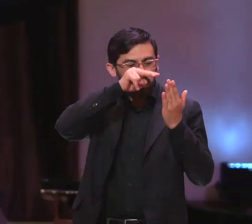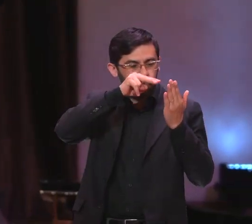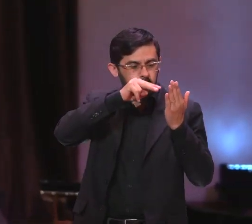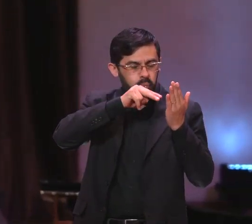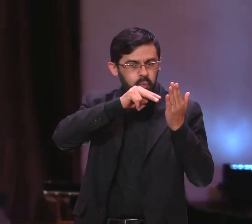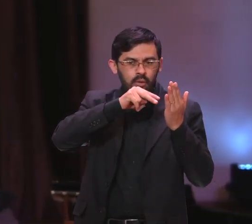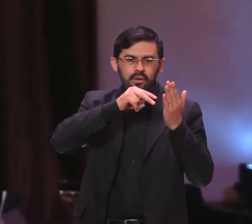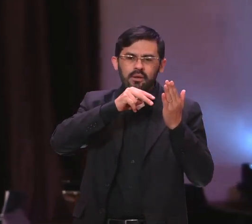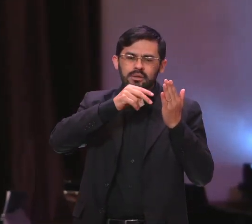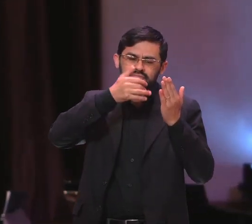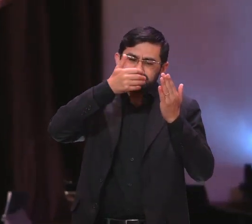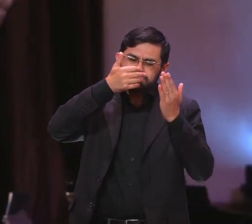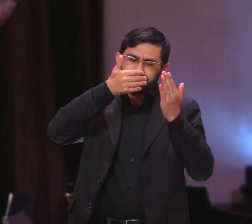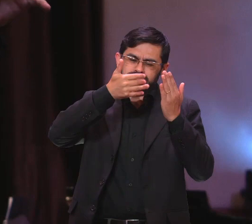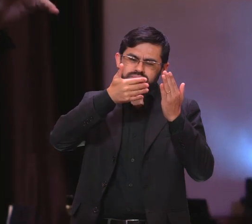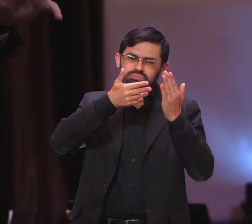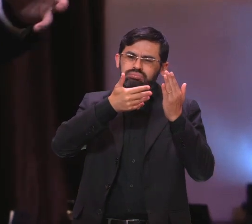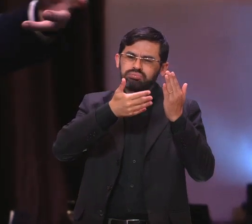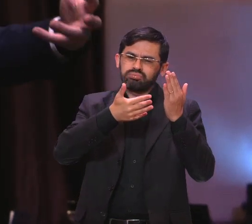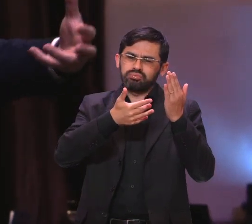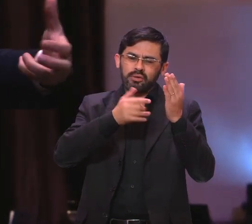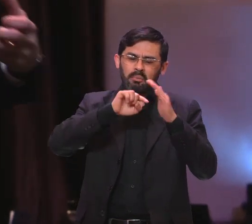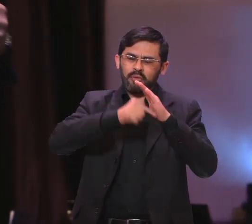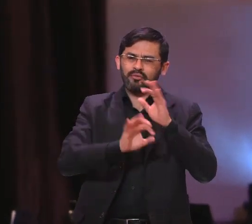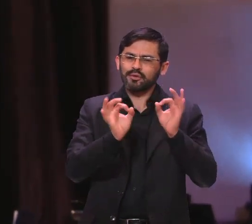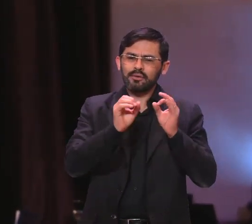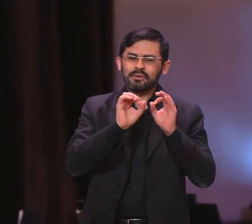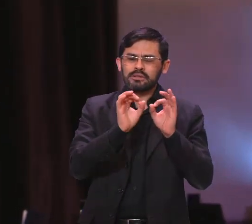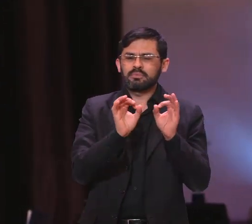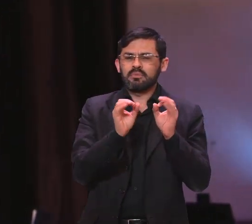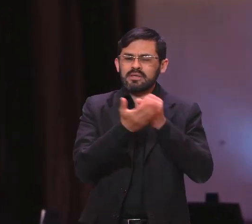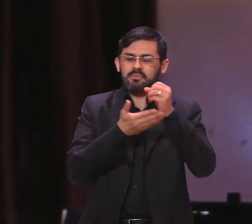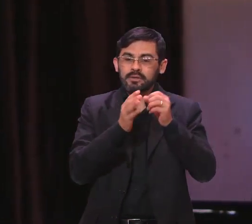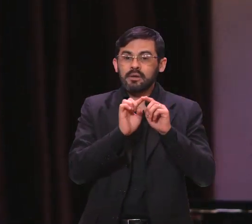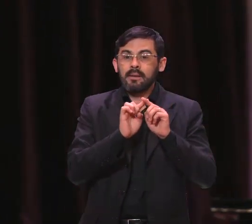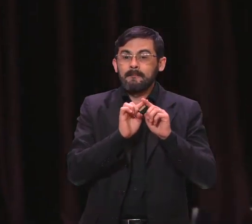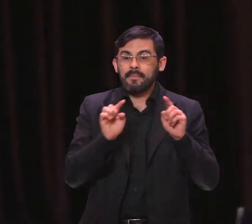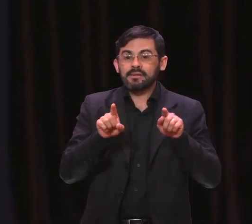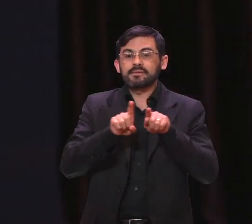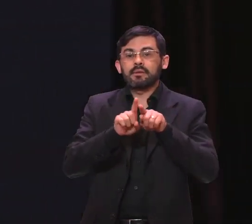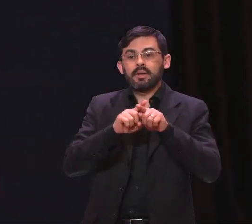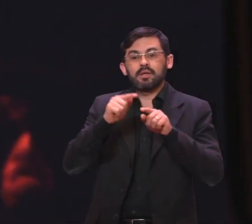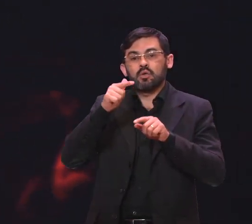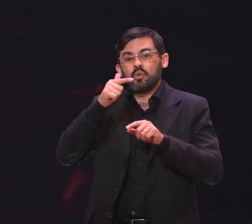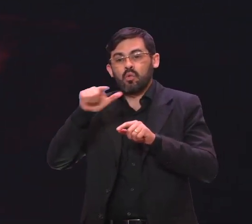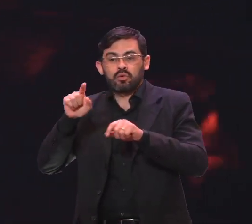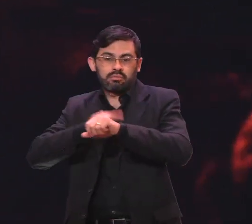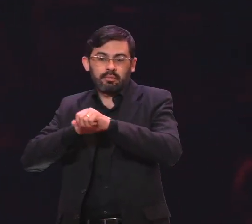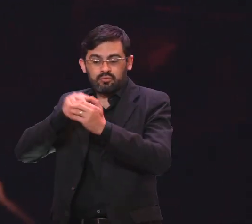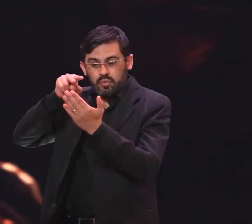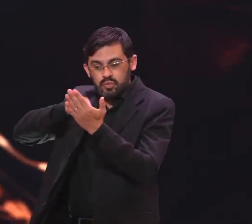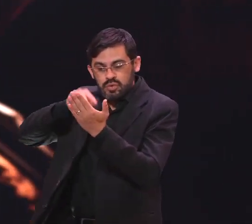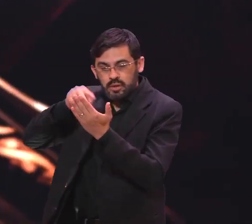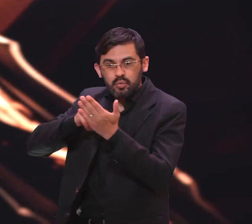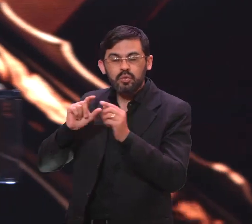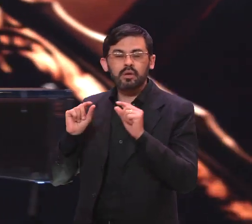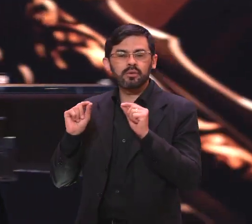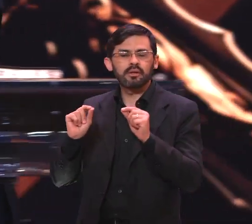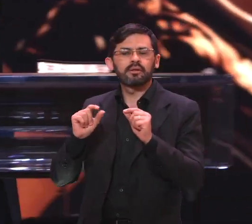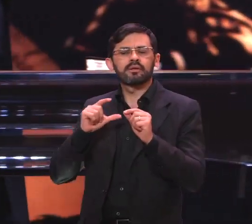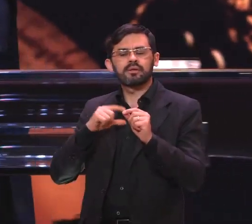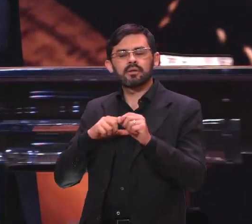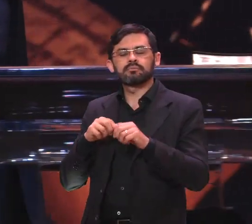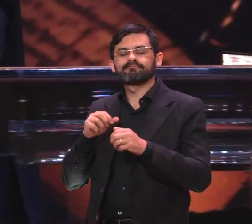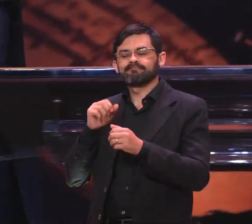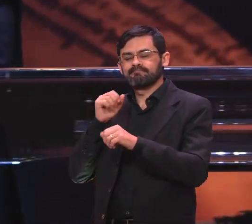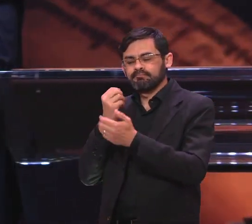mais corrida, eu não me aprofundo tanto. Mas tem uma outra parte da leitura, que é quando eu